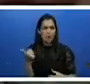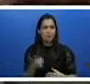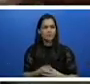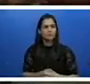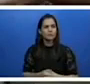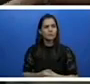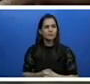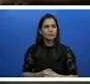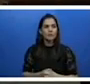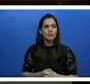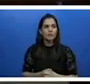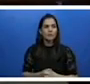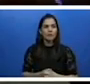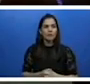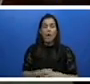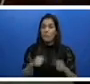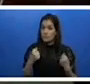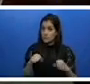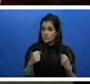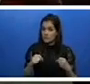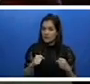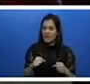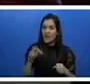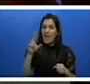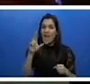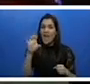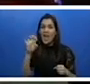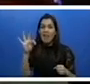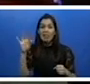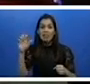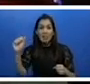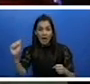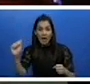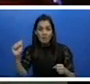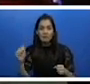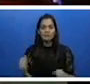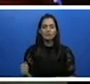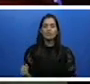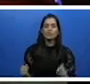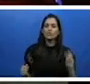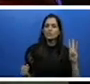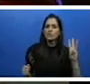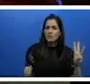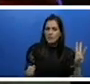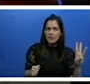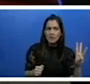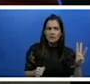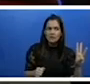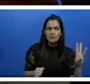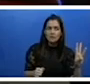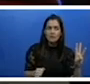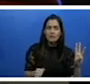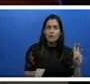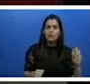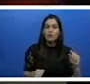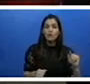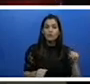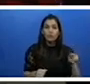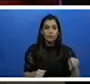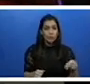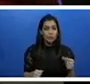reta. Eu preciso traçar uma reta de 3 centímetros e